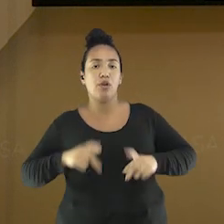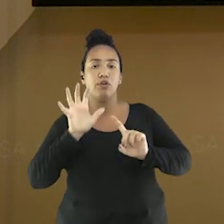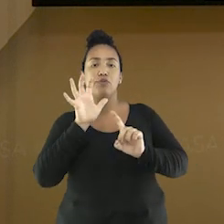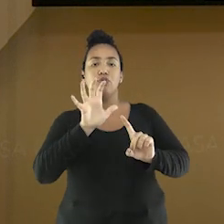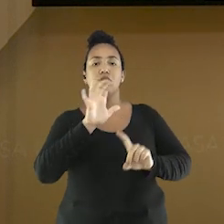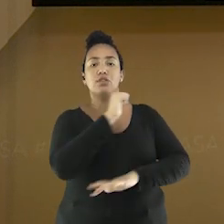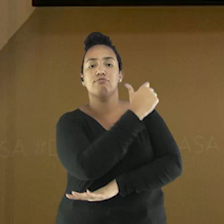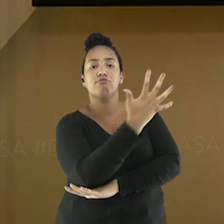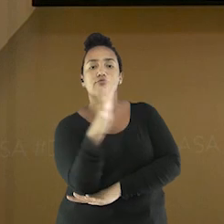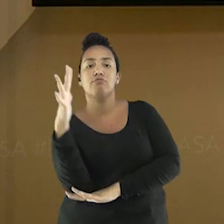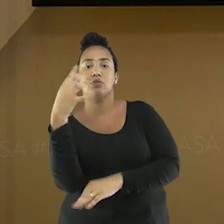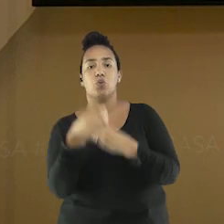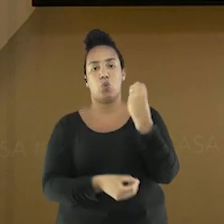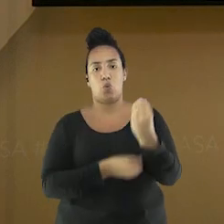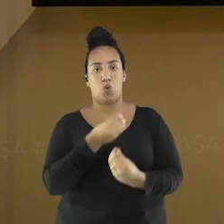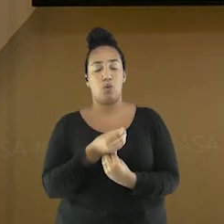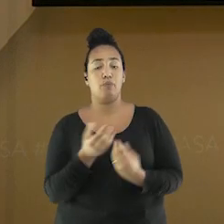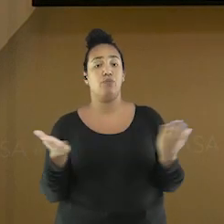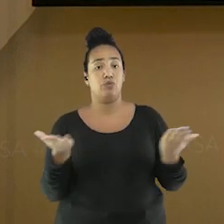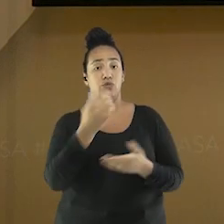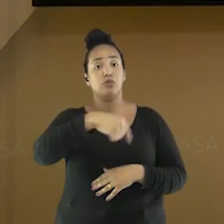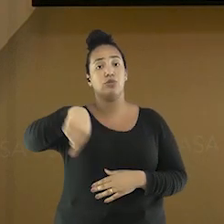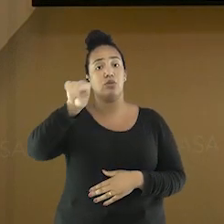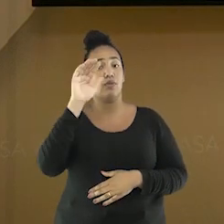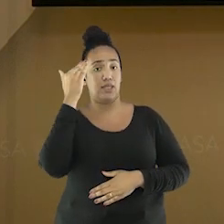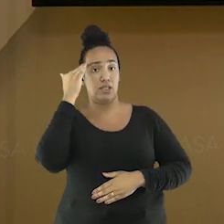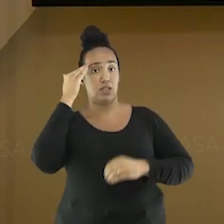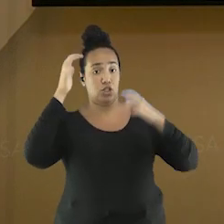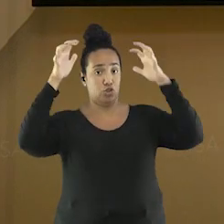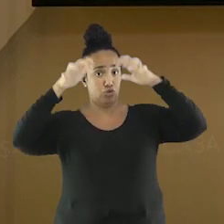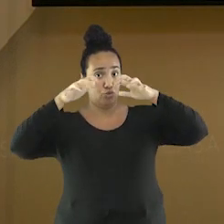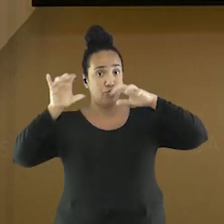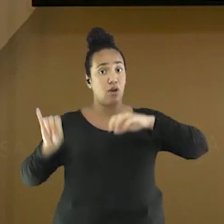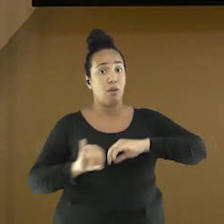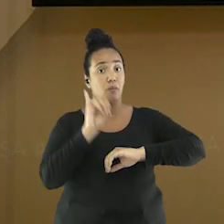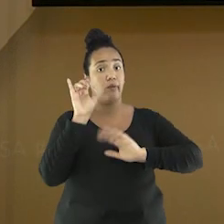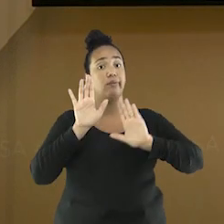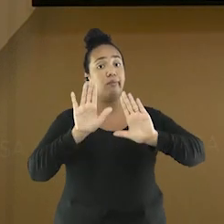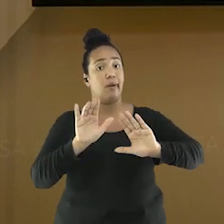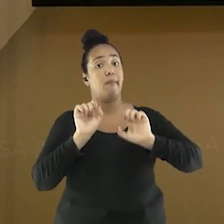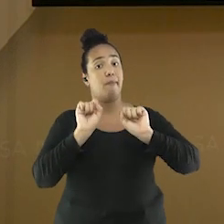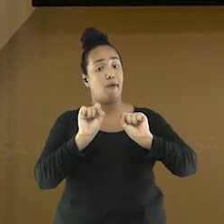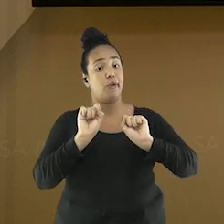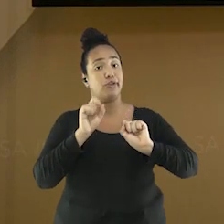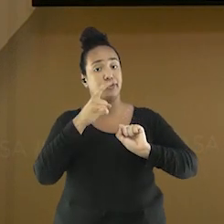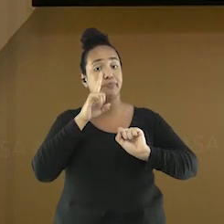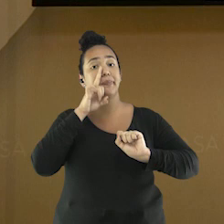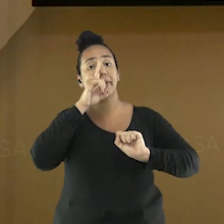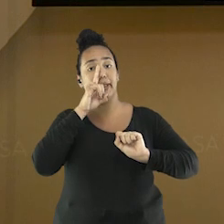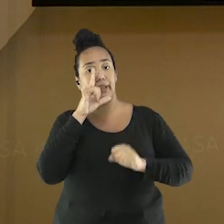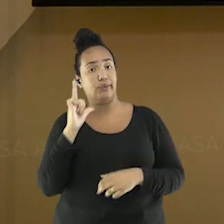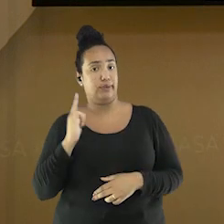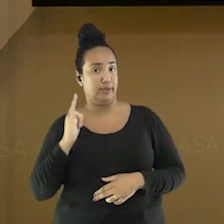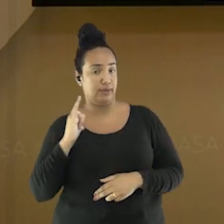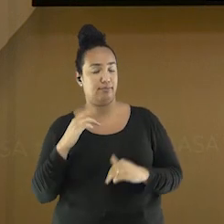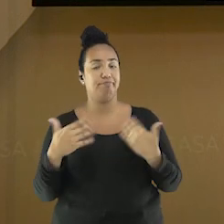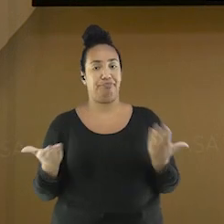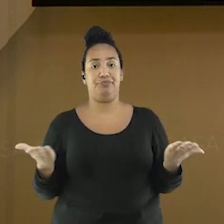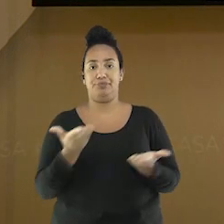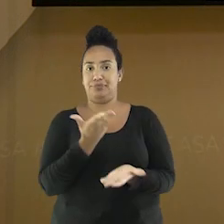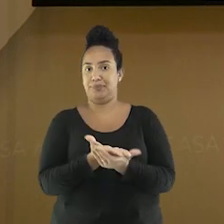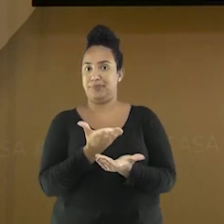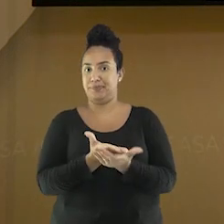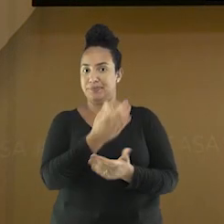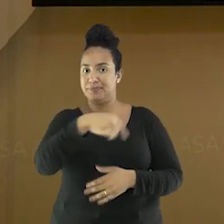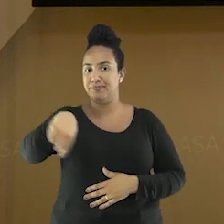Vamos entender como algo tão necessário quanto a chuva pode representar uma ameaça a todos que fazem uso dela. Fique e aprenda com a aula de hoje,